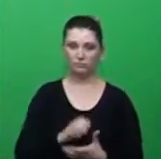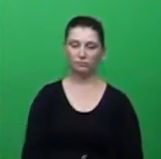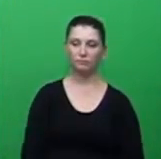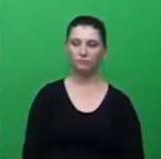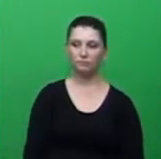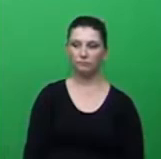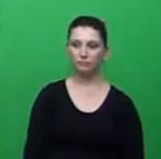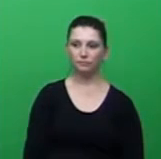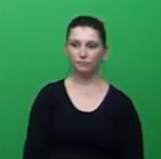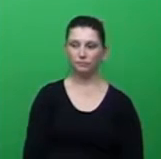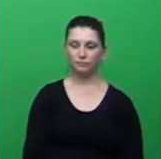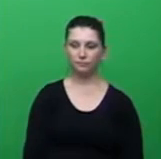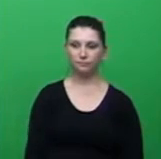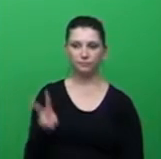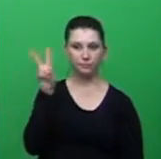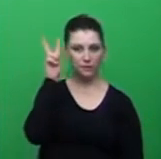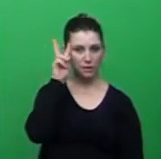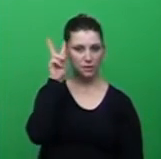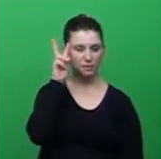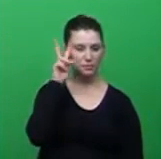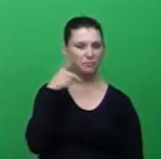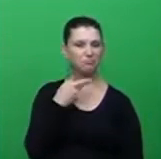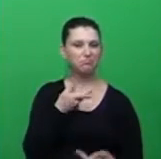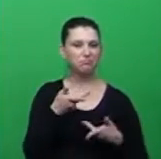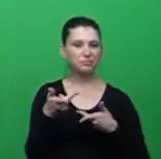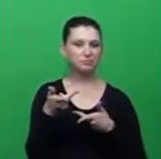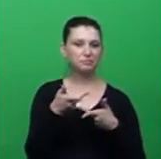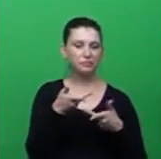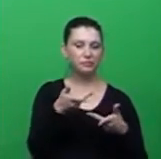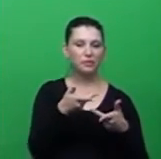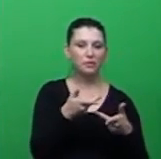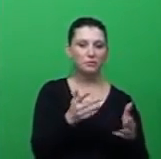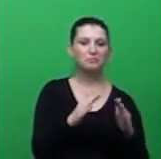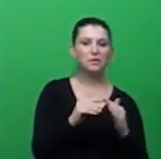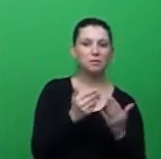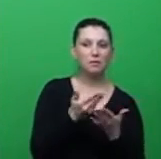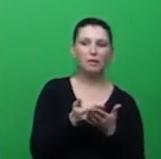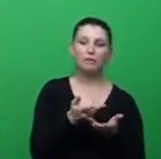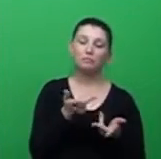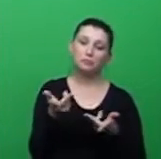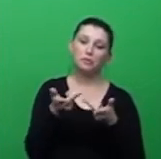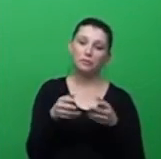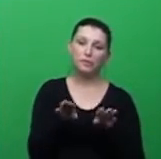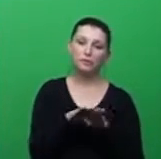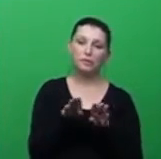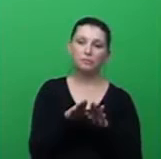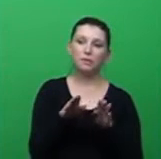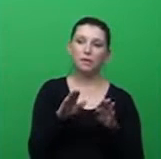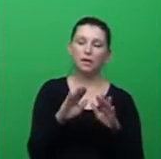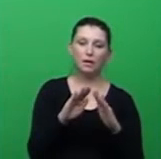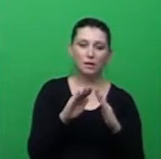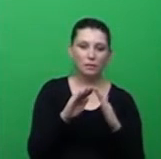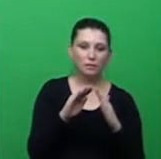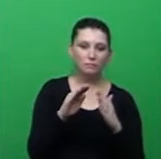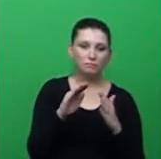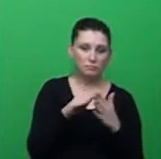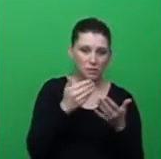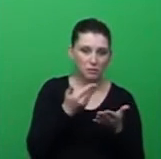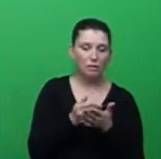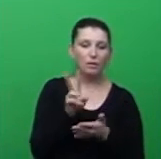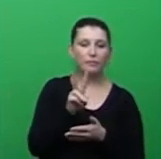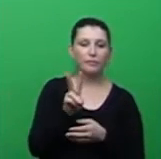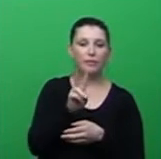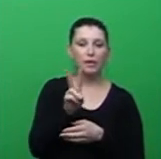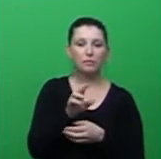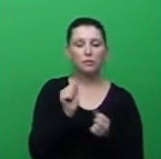segunda-feira, provavelmente, nós faremos uma visita, e aí eu convido a todos os vereadores, em relação à agricultura familiar. As cooperativas